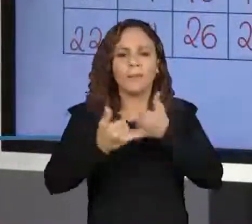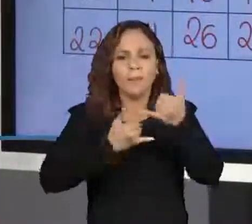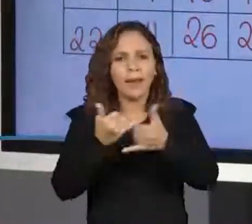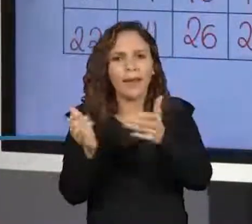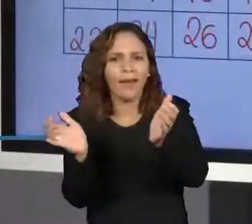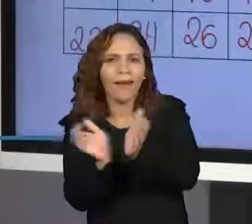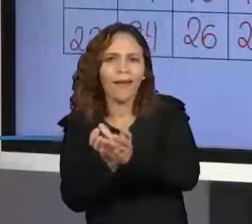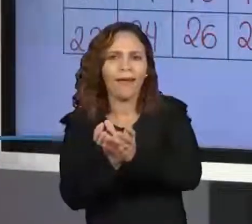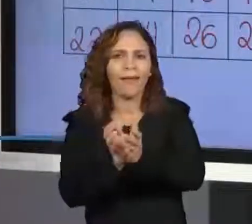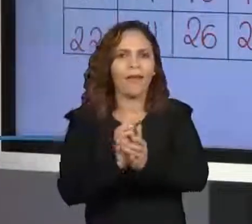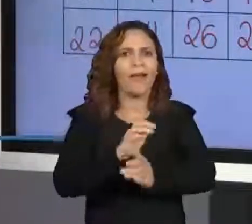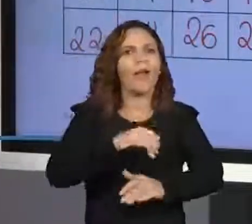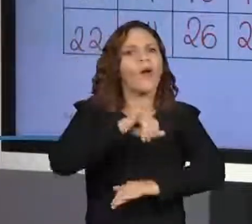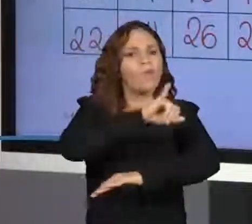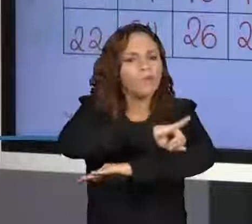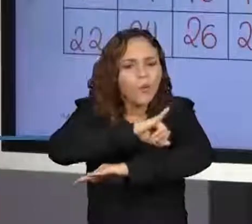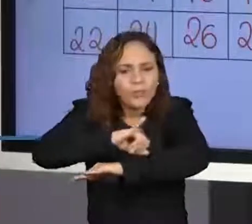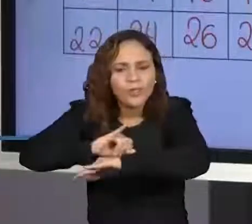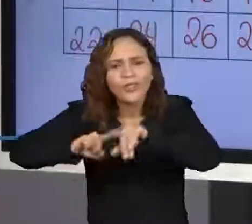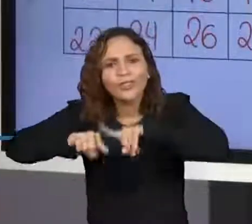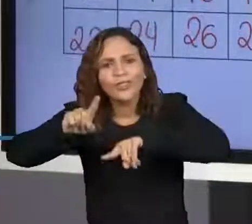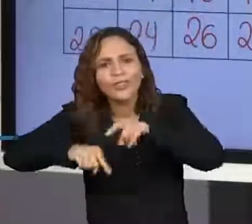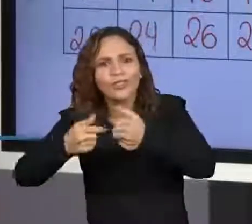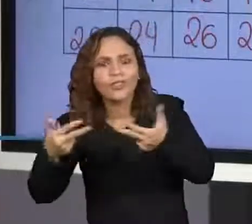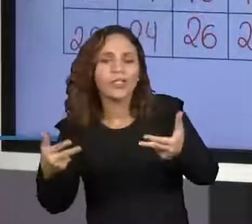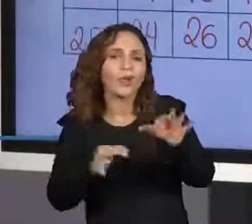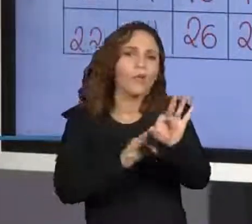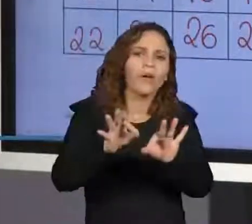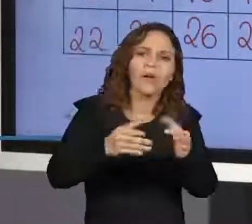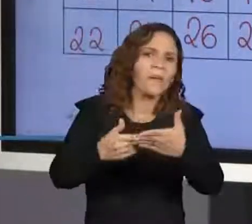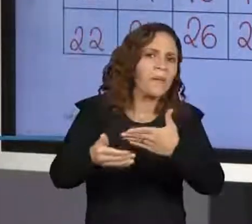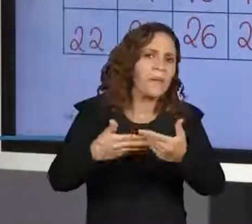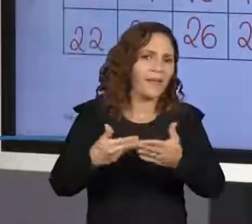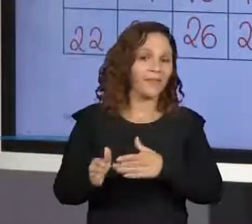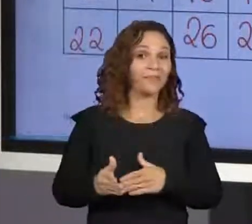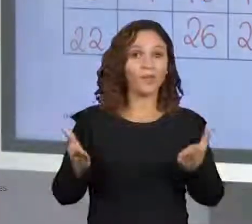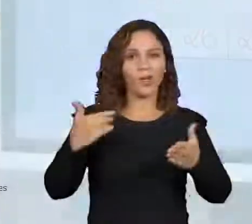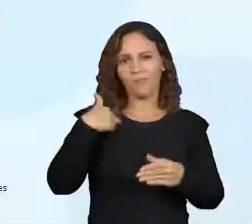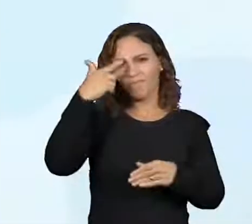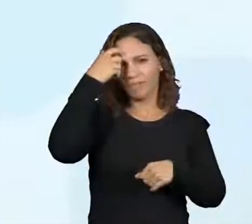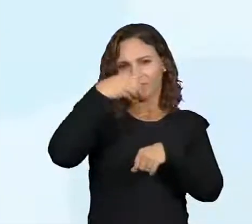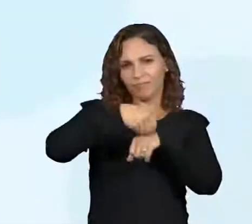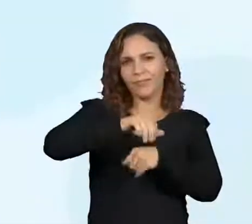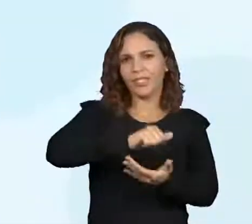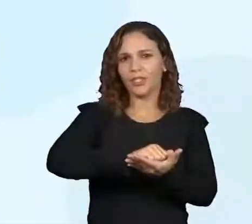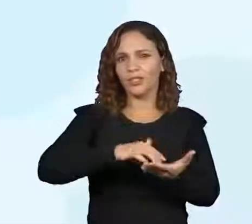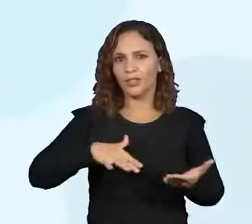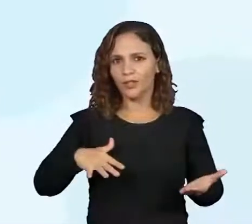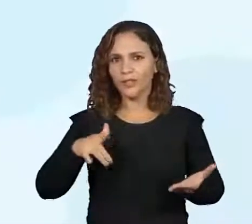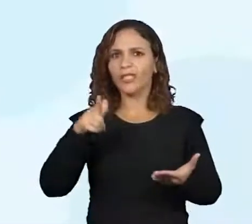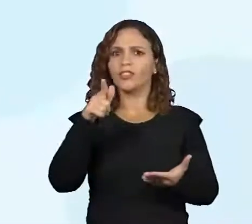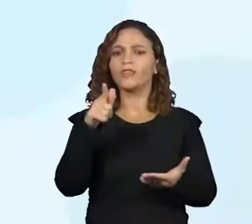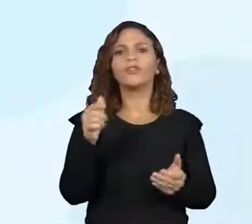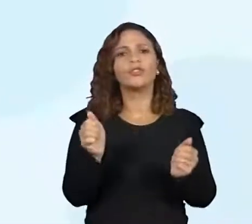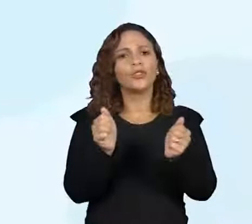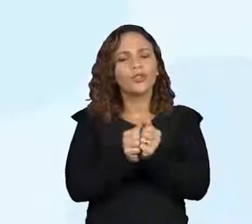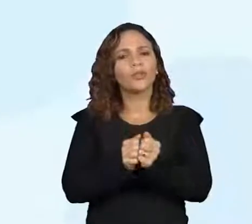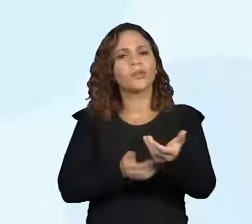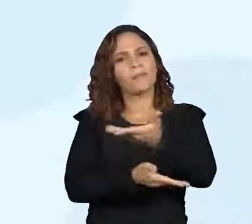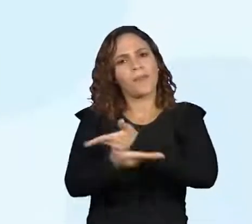num contexto de organização de alguma coisa. E aí eu trouxe uma atividade aqui para vocês realizarem